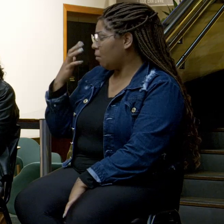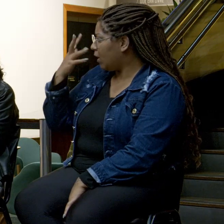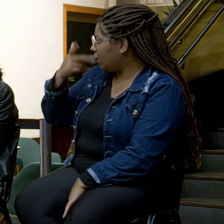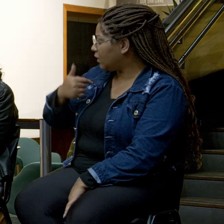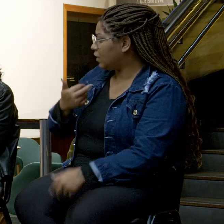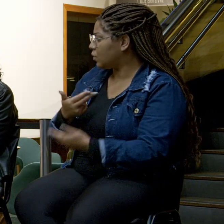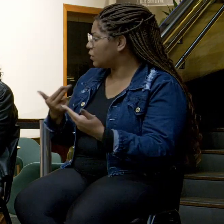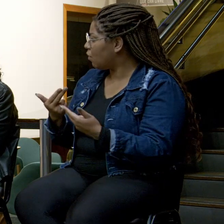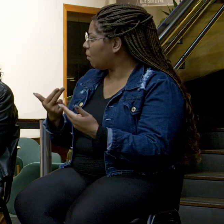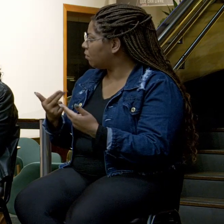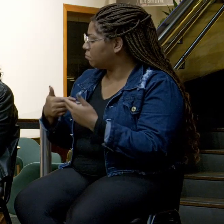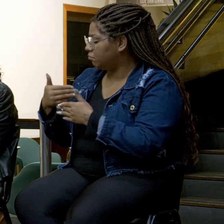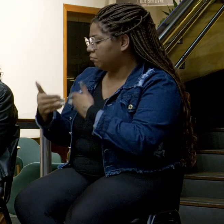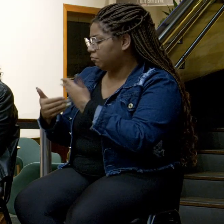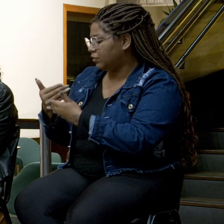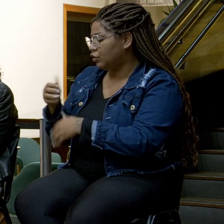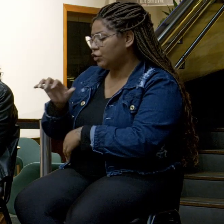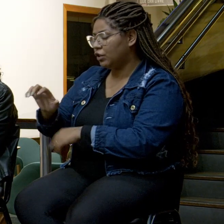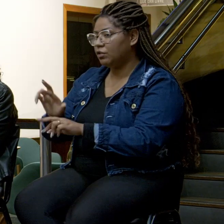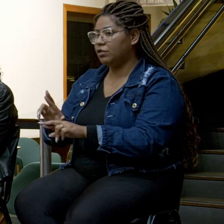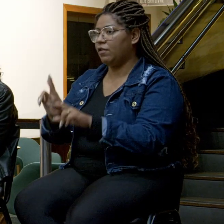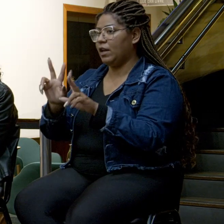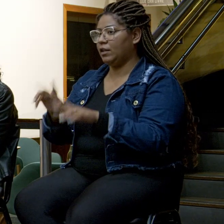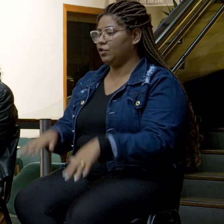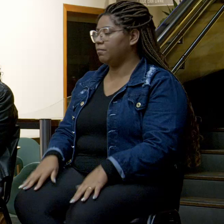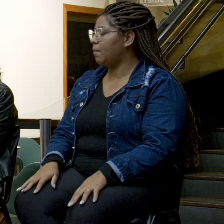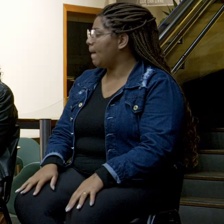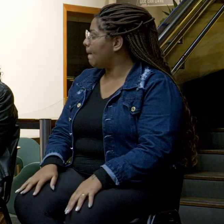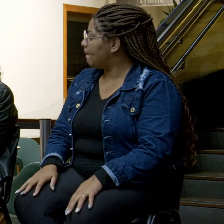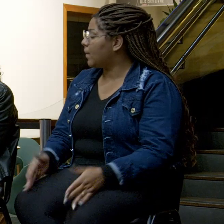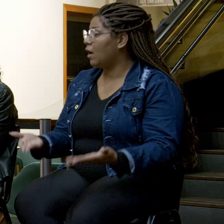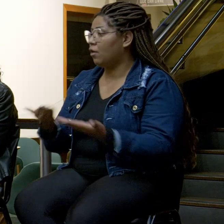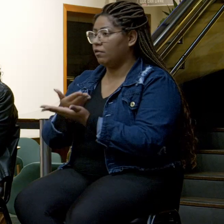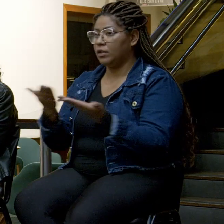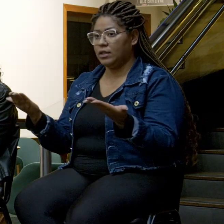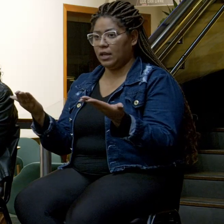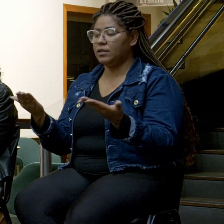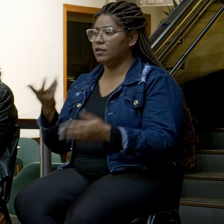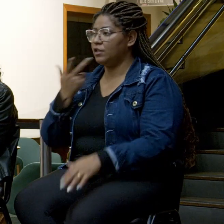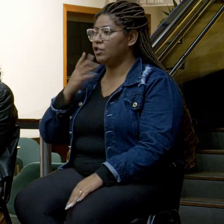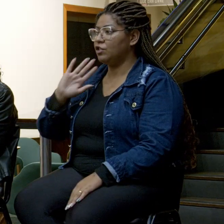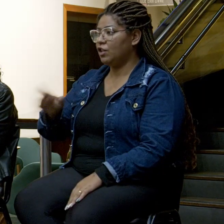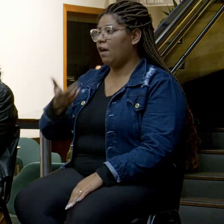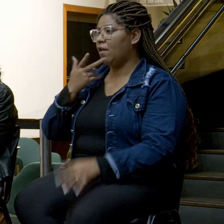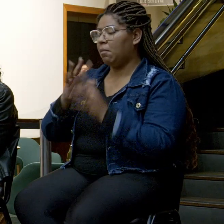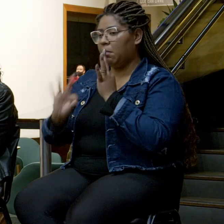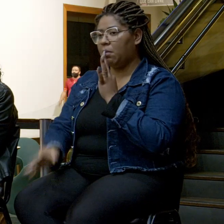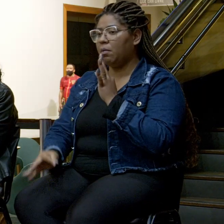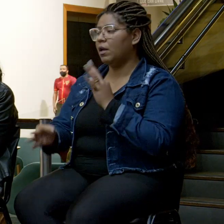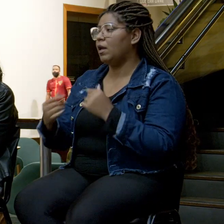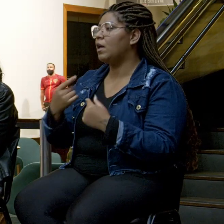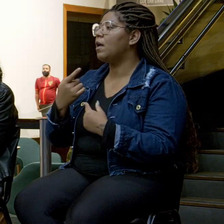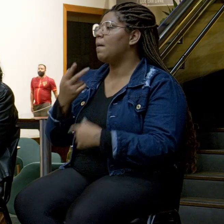vão se dando em escalas muito diferentes. Bom, eu vou abrir para vocês, porque já falamos bastante, imagino que vocês